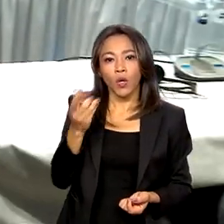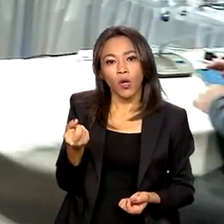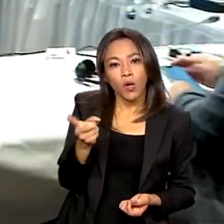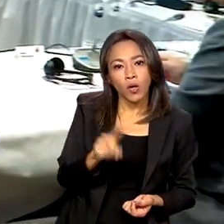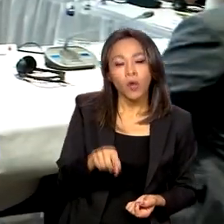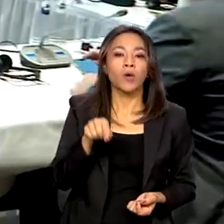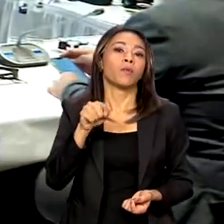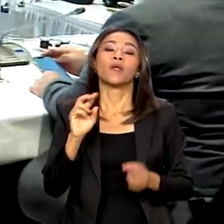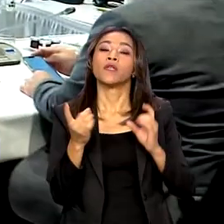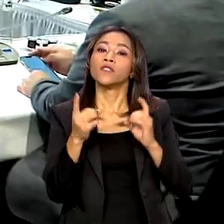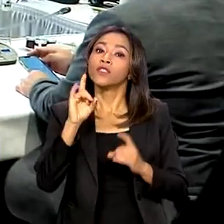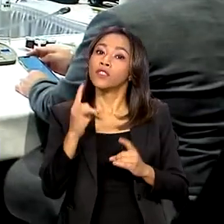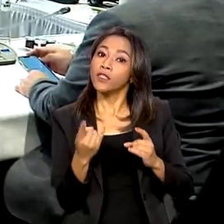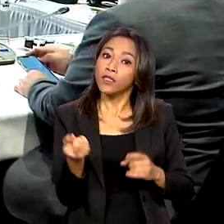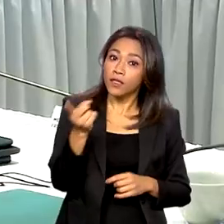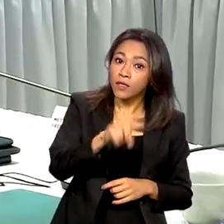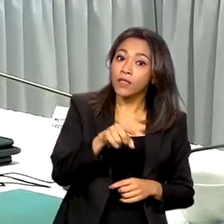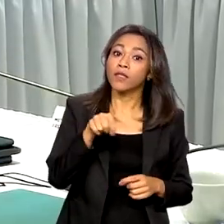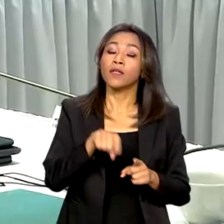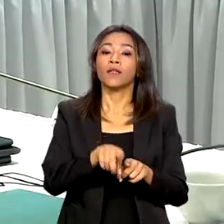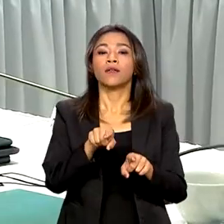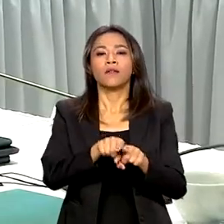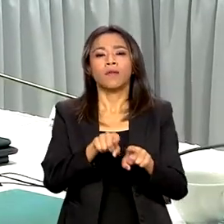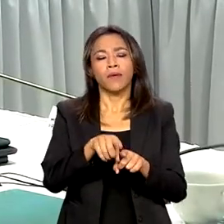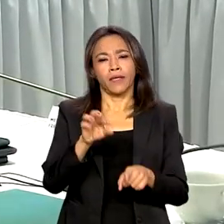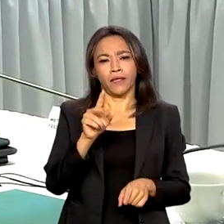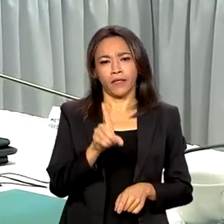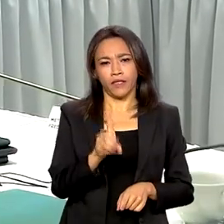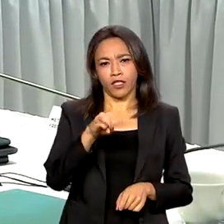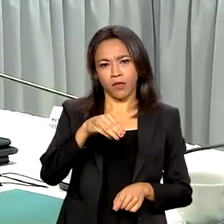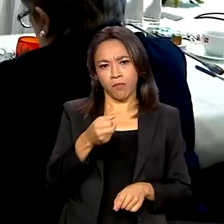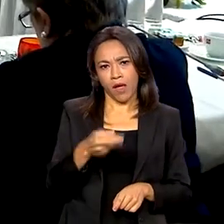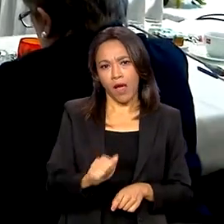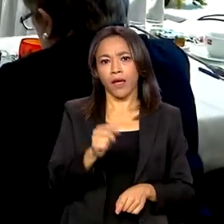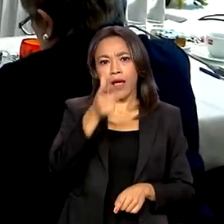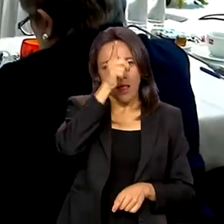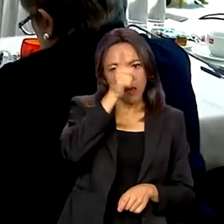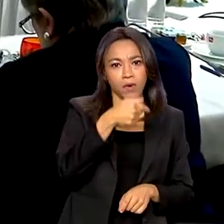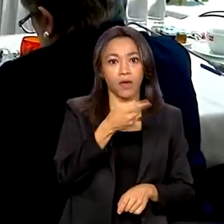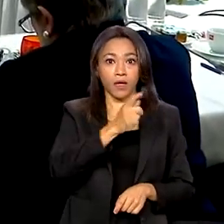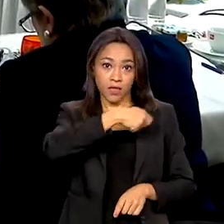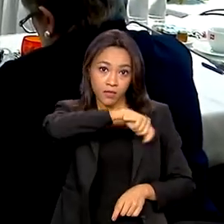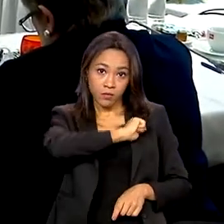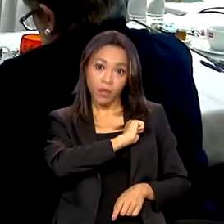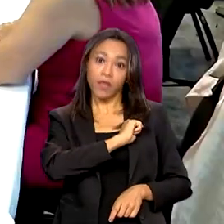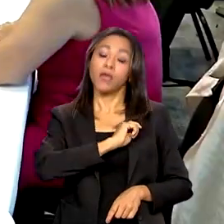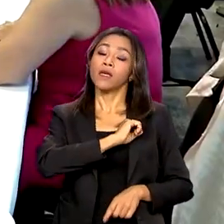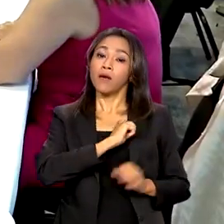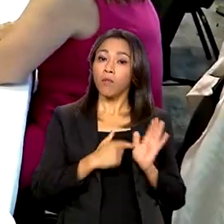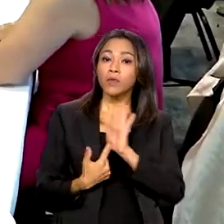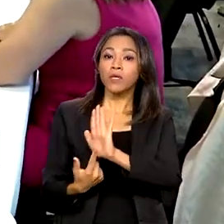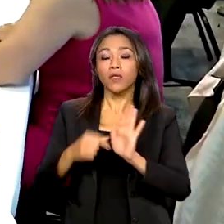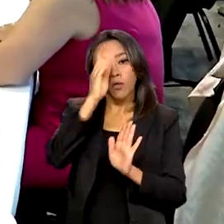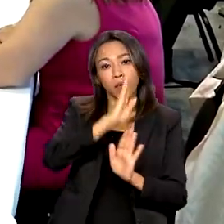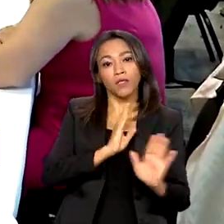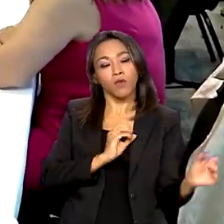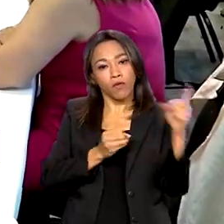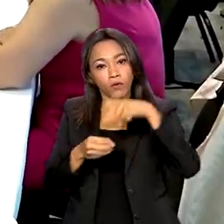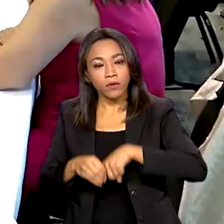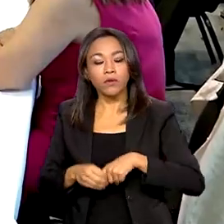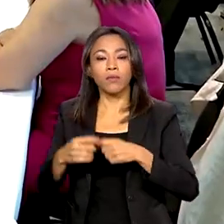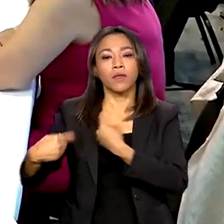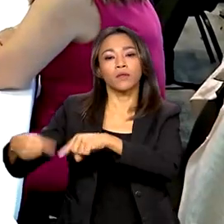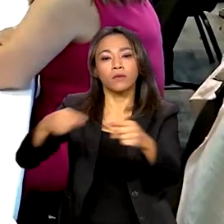Chile, Dinamarca, Alemanha e Espanha para lembrar que um Brasil diferente retorna ao cenário mundial, disposto a abrir o